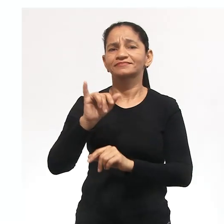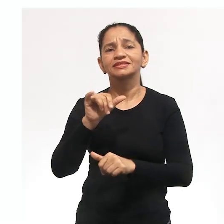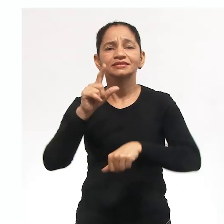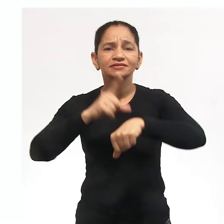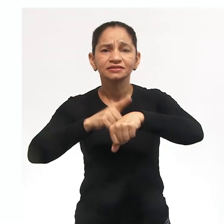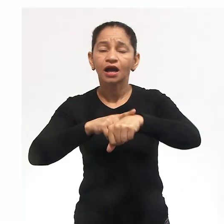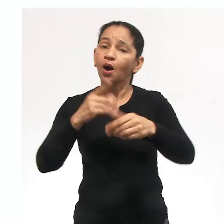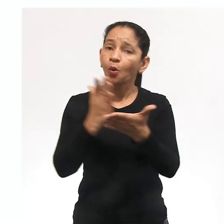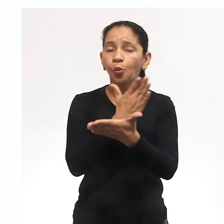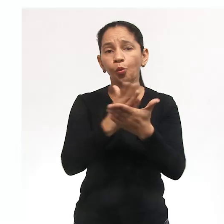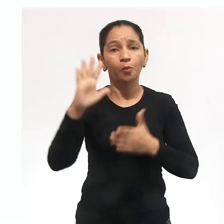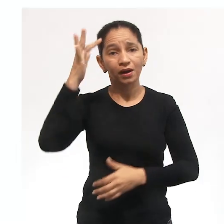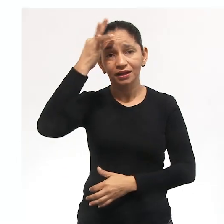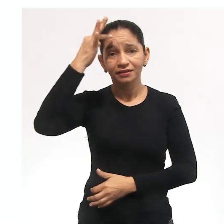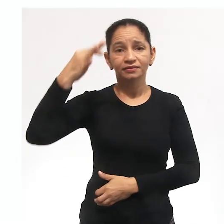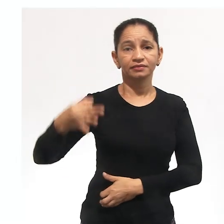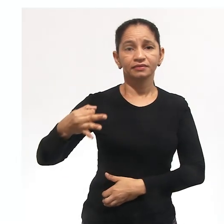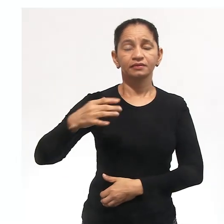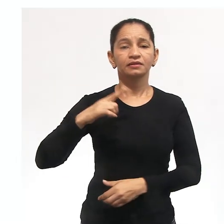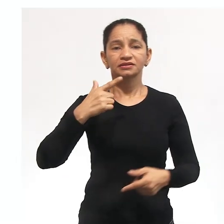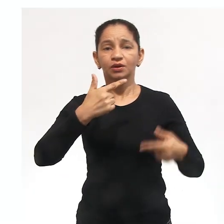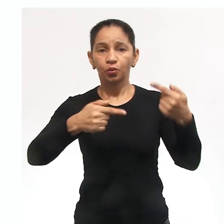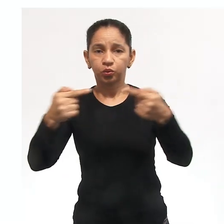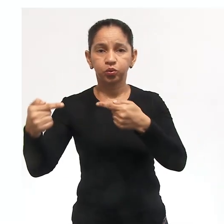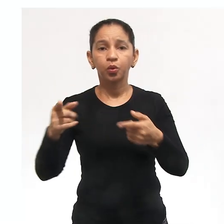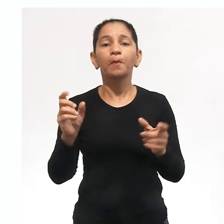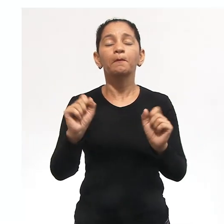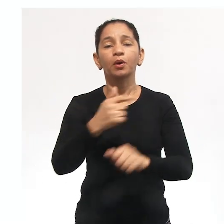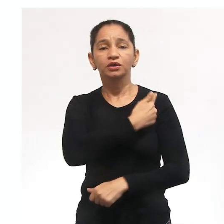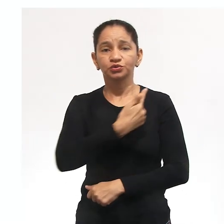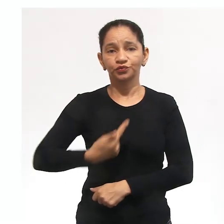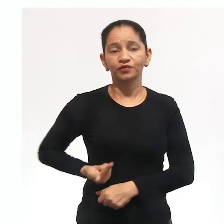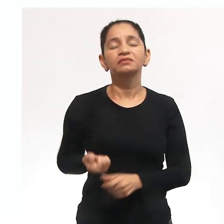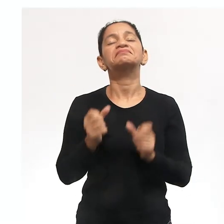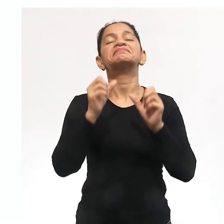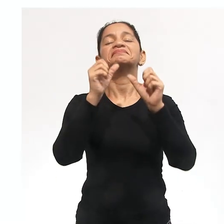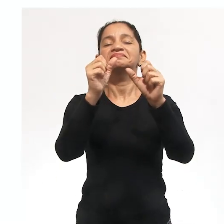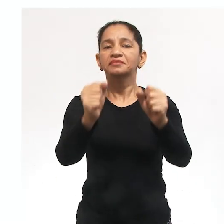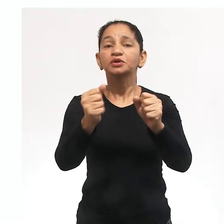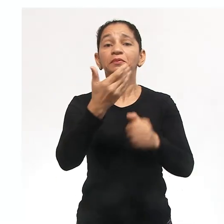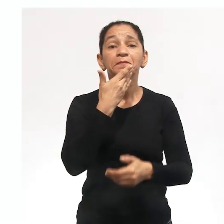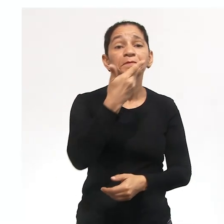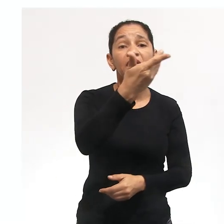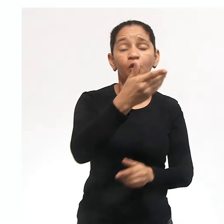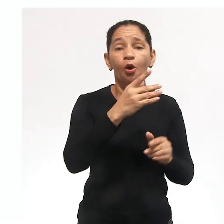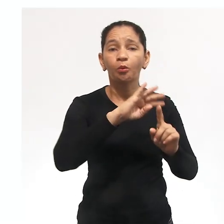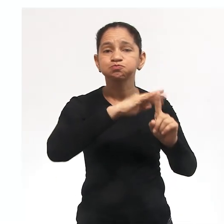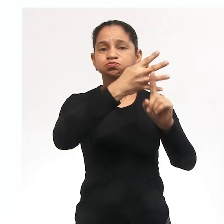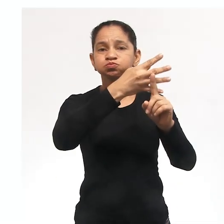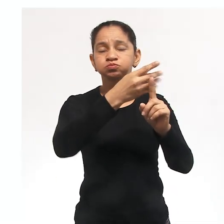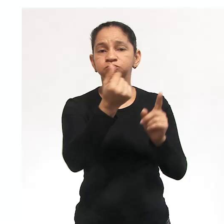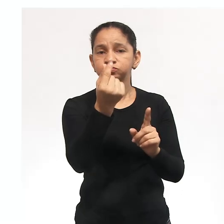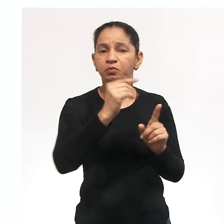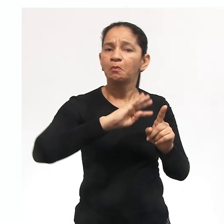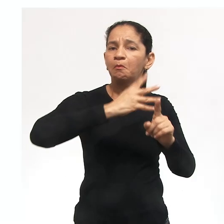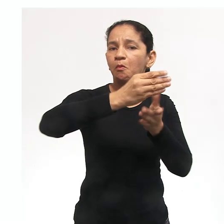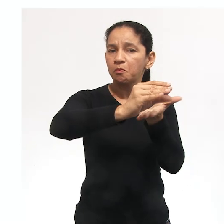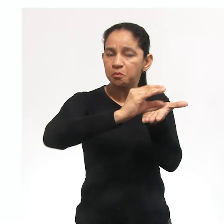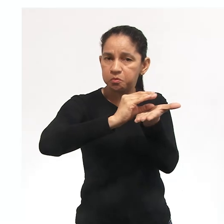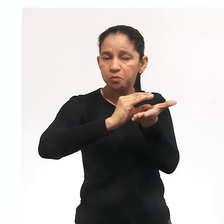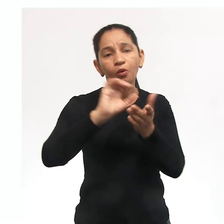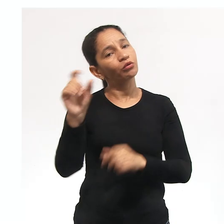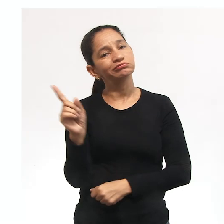um resultado e alguma decisão de políticas públicas pode ser alterada, melhorada ou não.